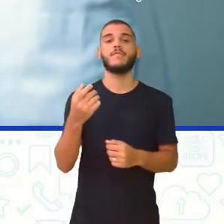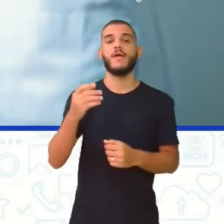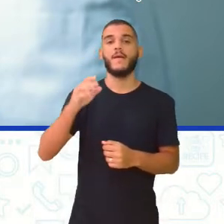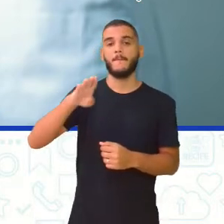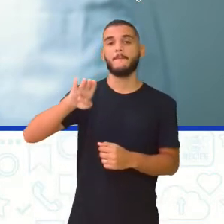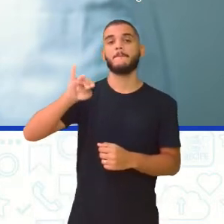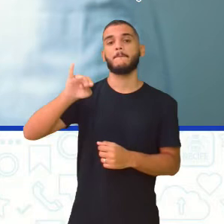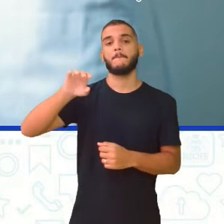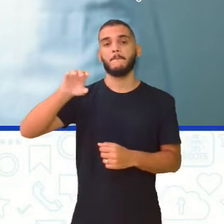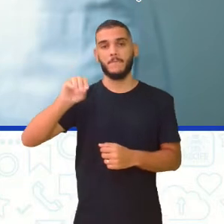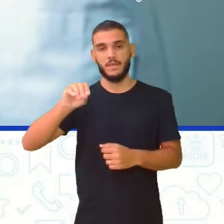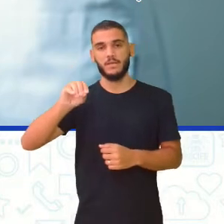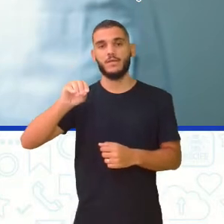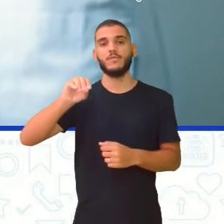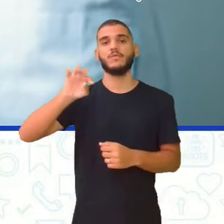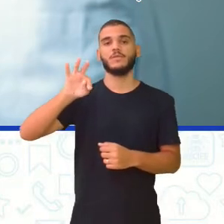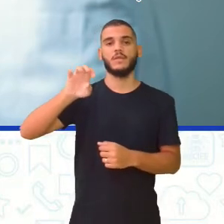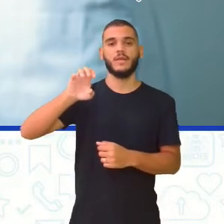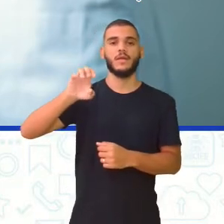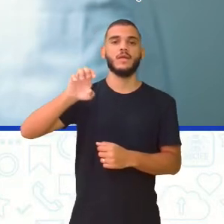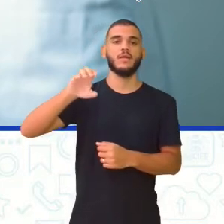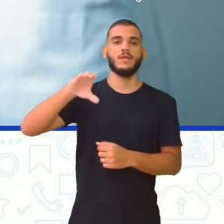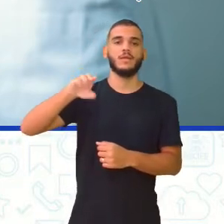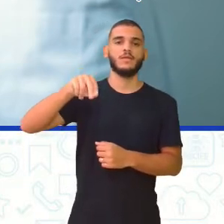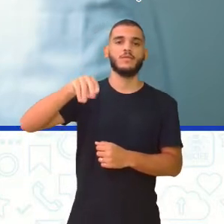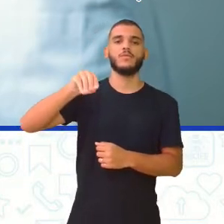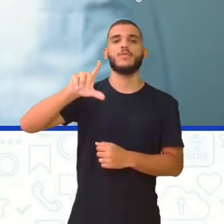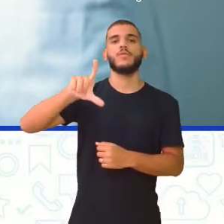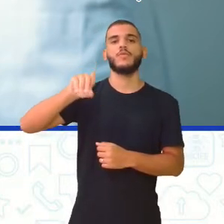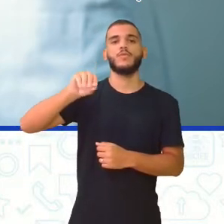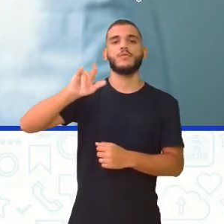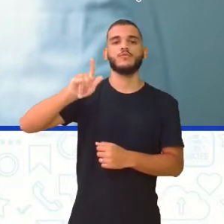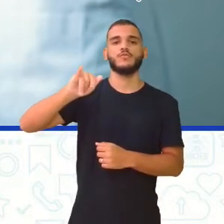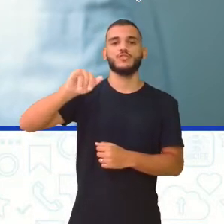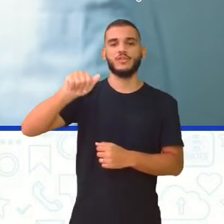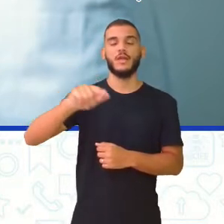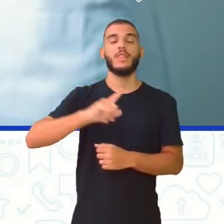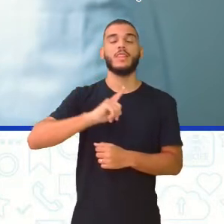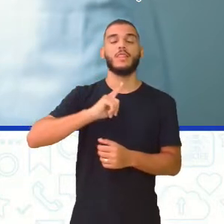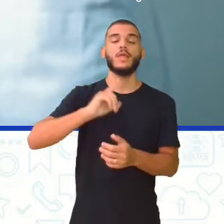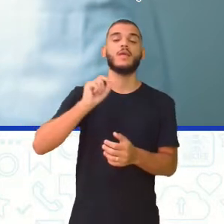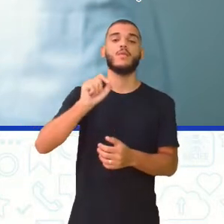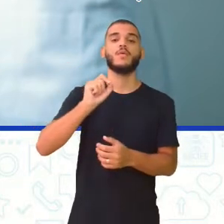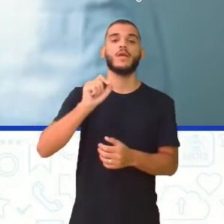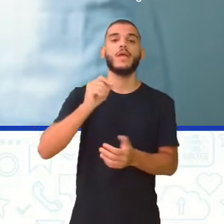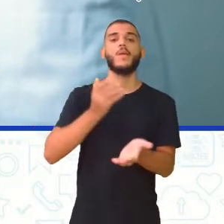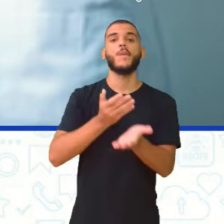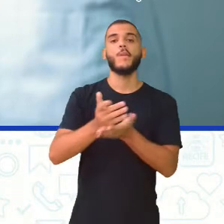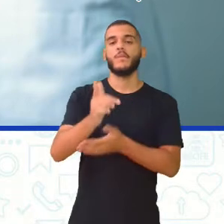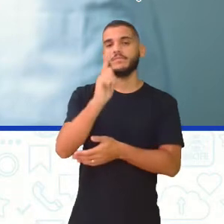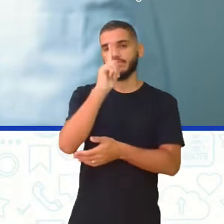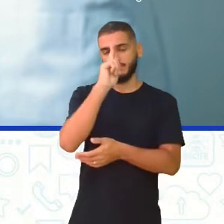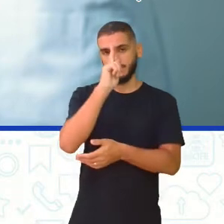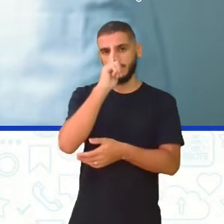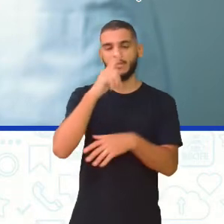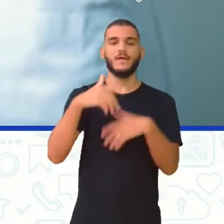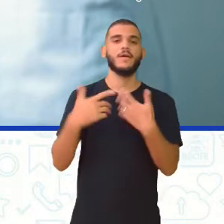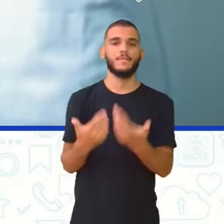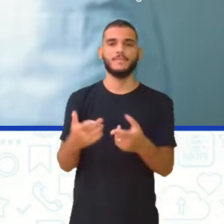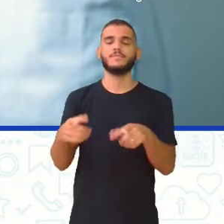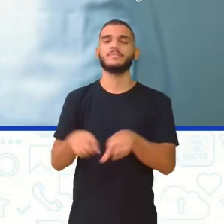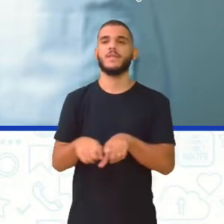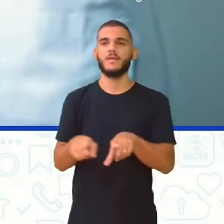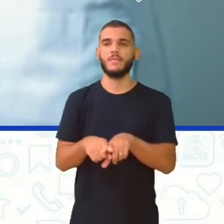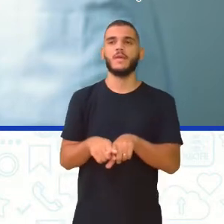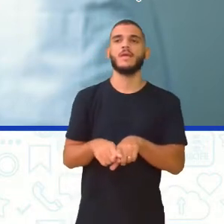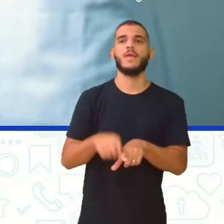origem grega, né? A questão aí, ó, bio significa vida, nós já vimos isso em outras palavras, esse prefixo. Técnico